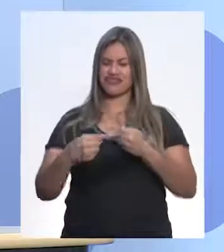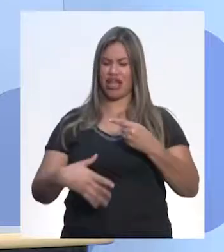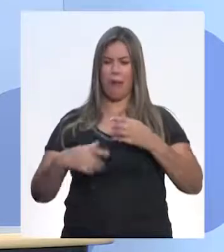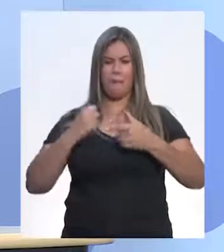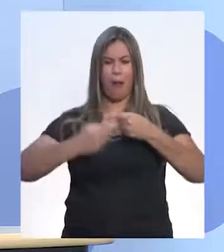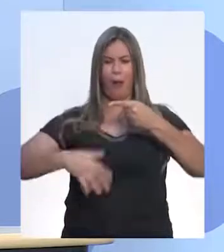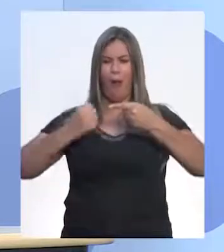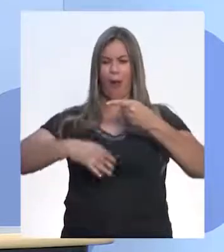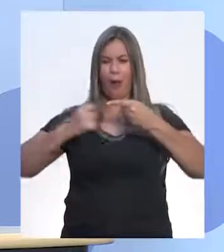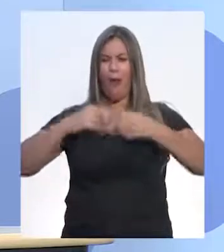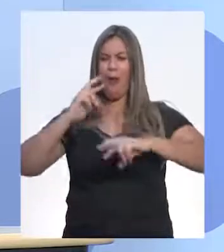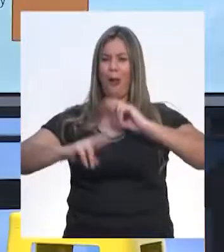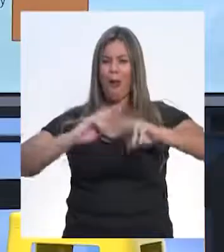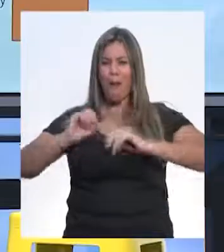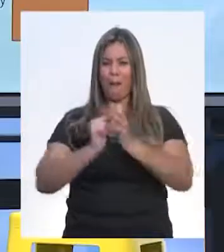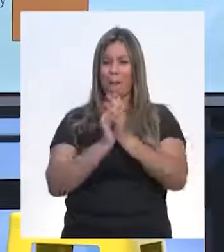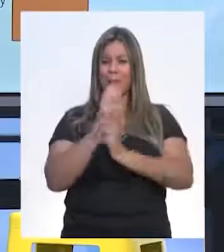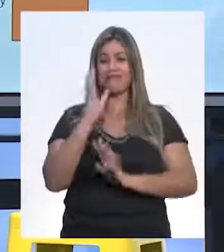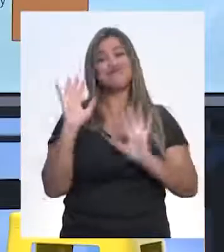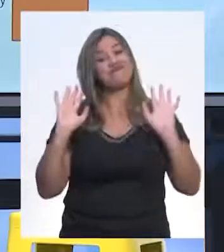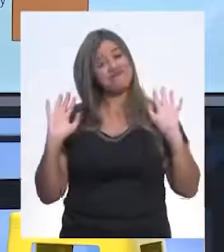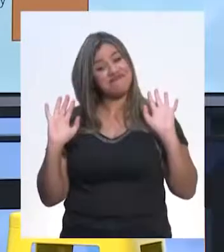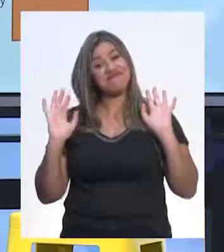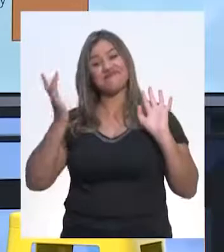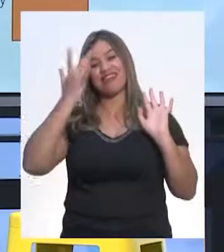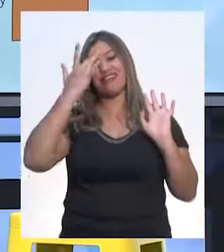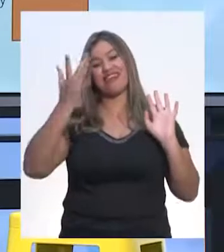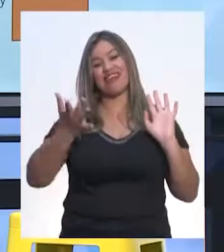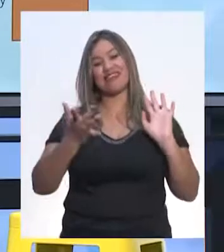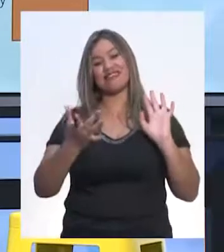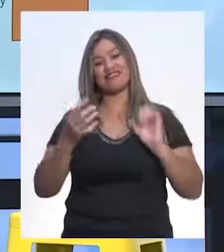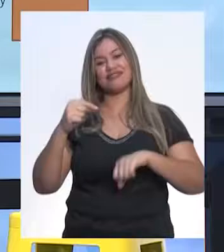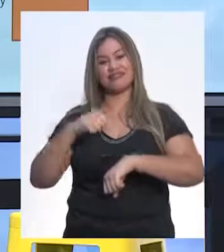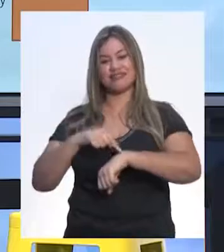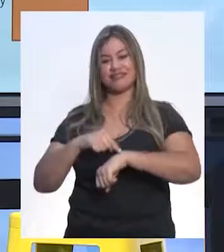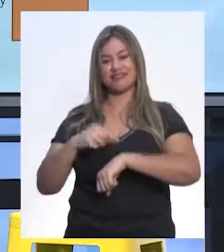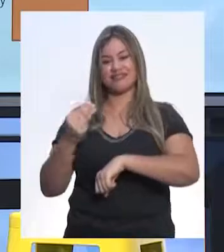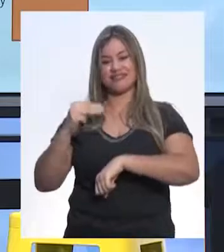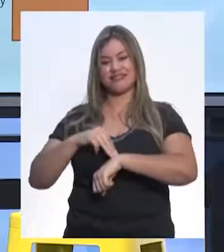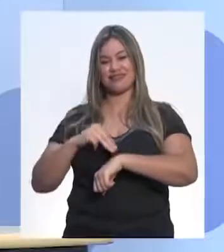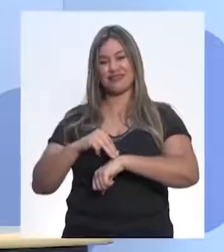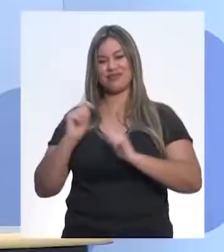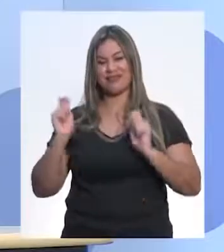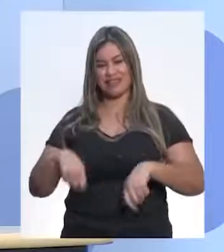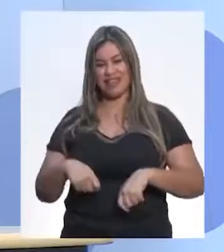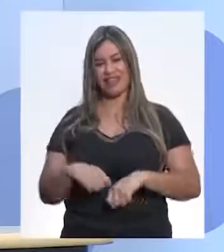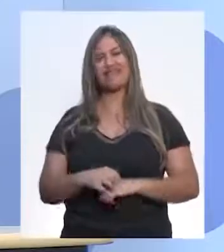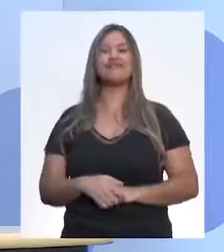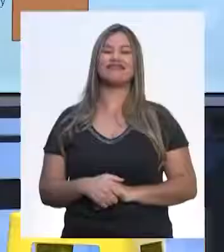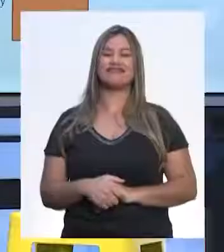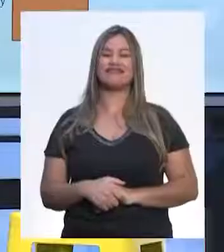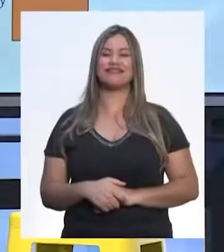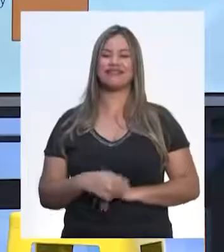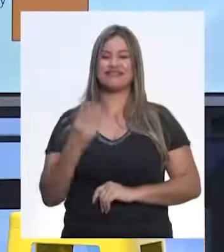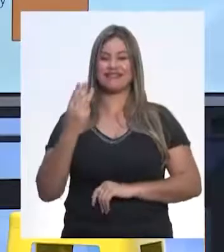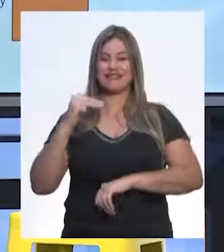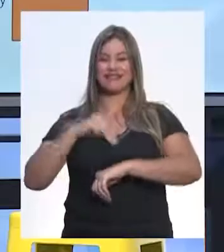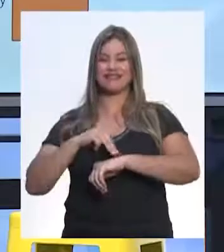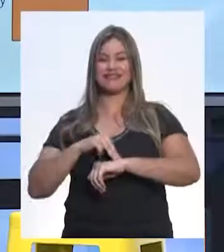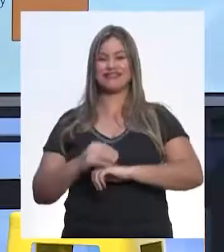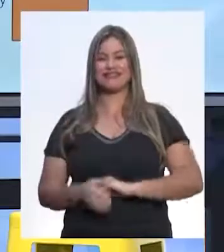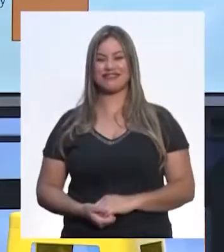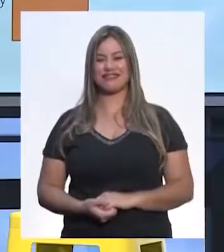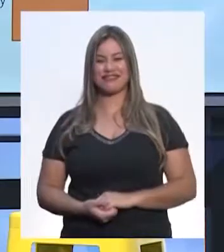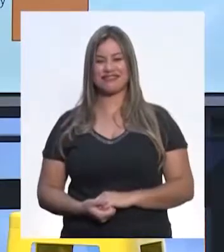aqui vai começar a subir resposta. Bom, já que é fácil assim, 3 minutos acho que dá, né? Ok, fechado. 3 minutos para